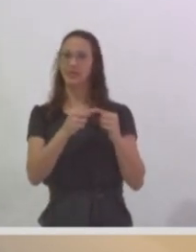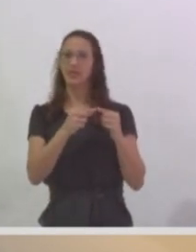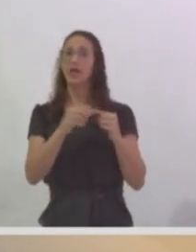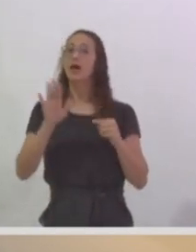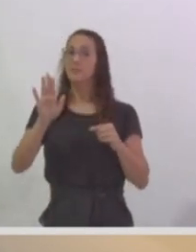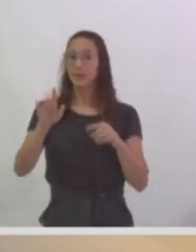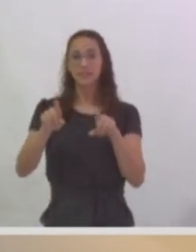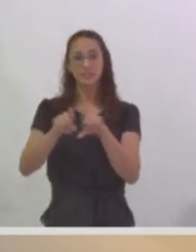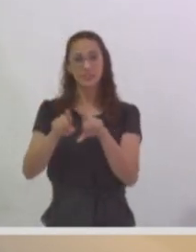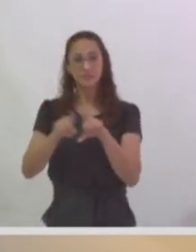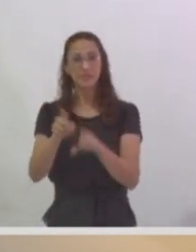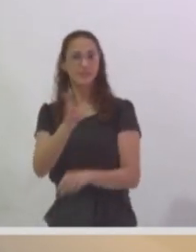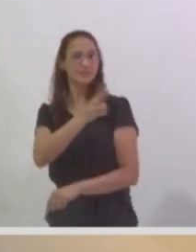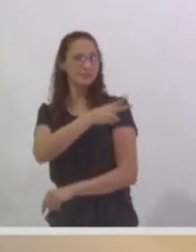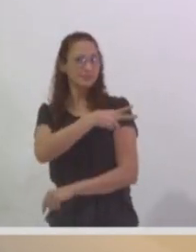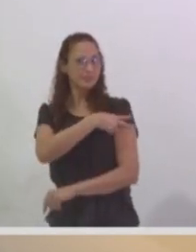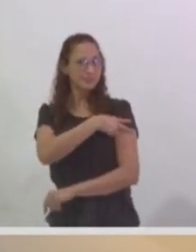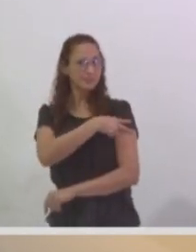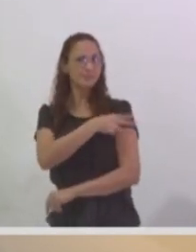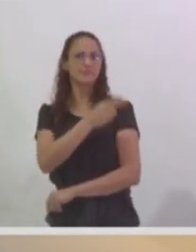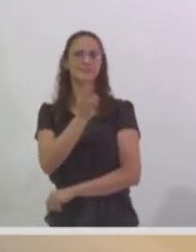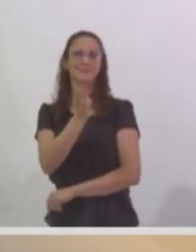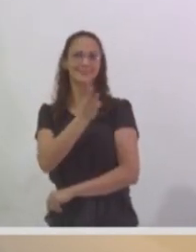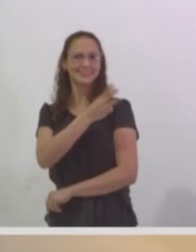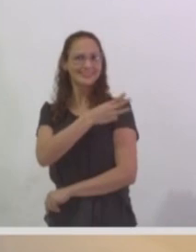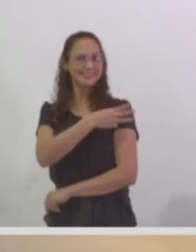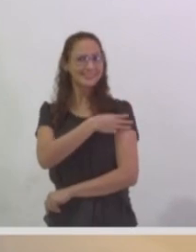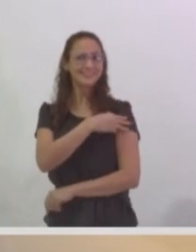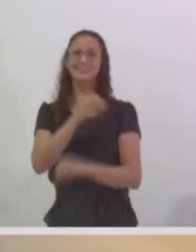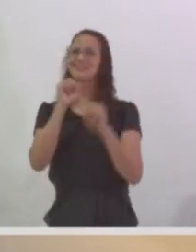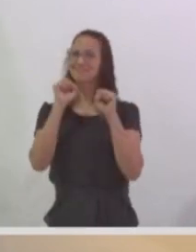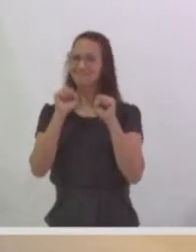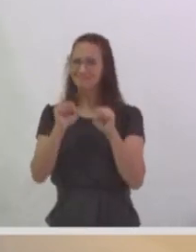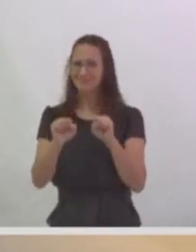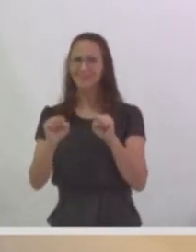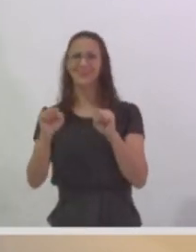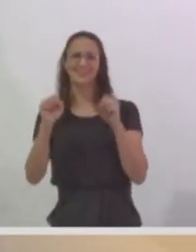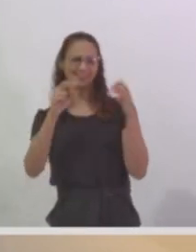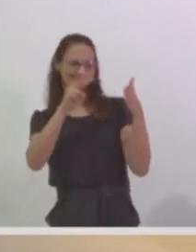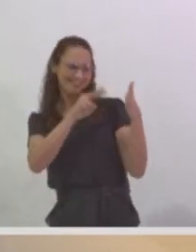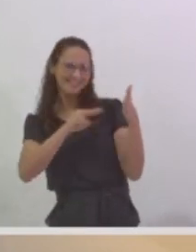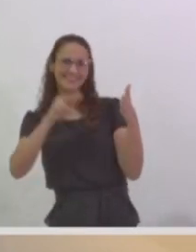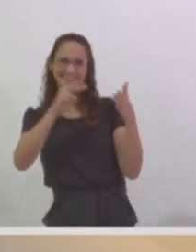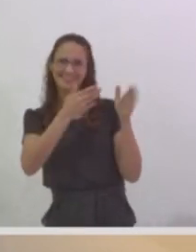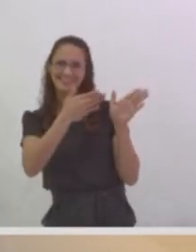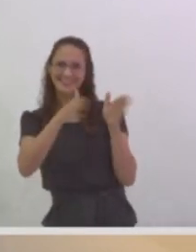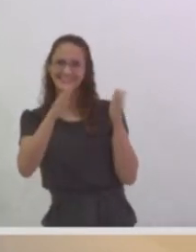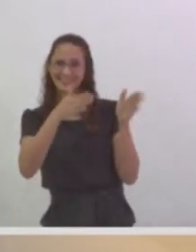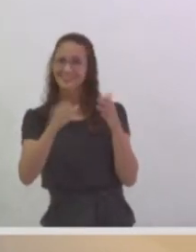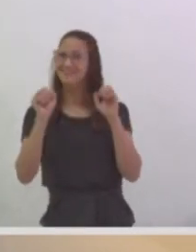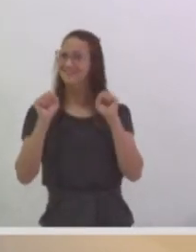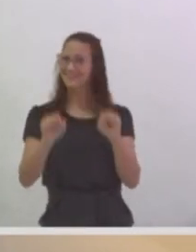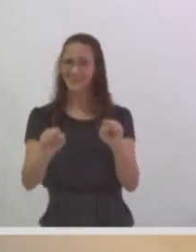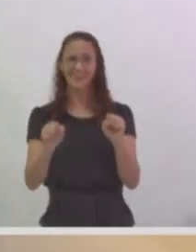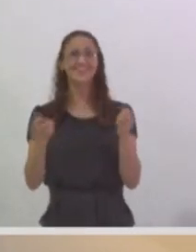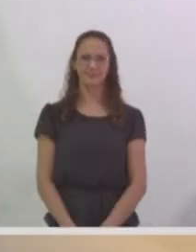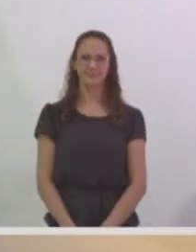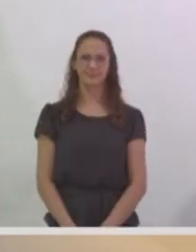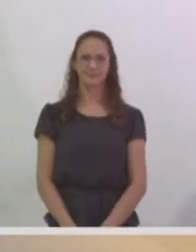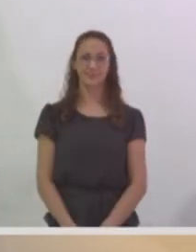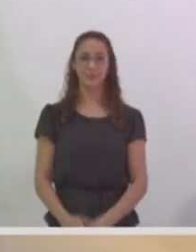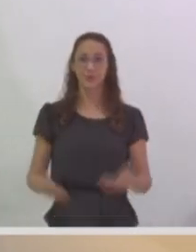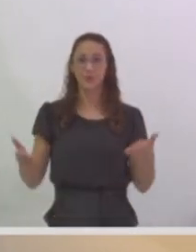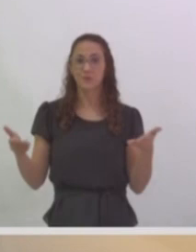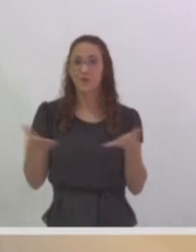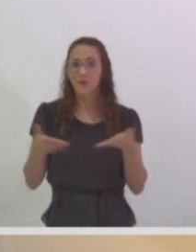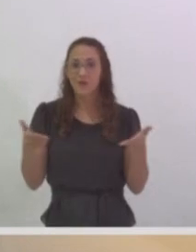podem ficar à vontade, porque sempre é hora de aprender. E as aulas estão maravilhosas e todo mundo está aprendendo junto. E